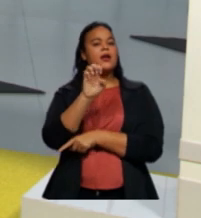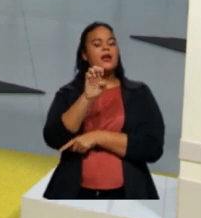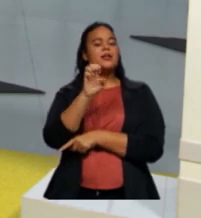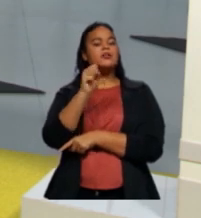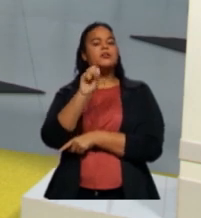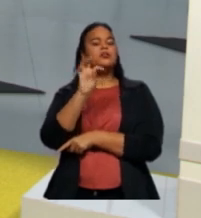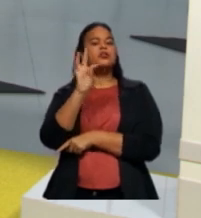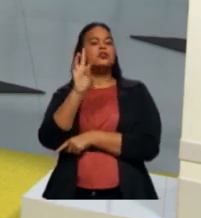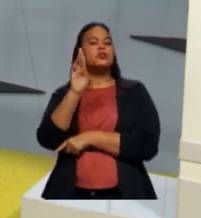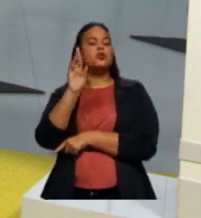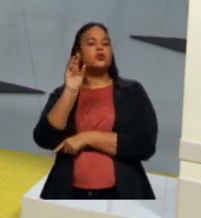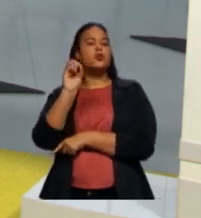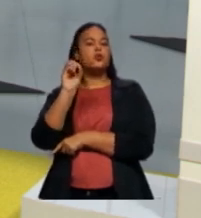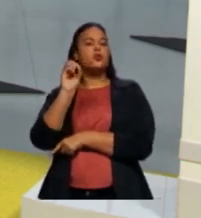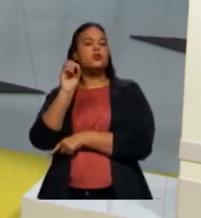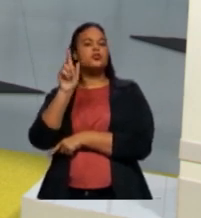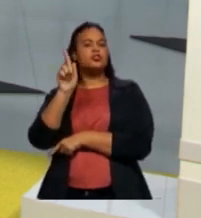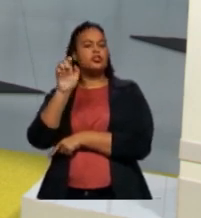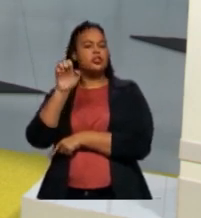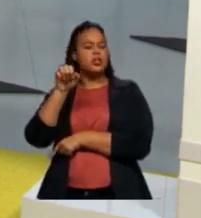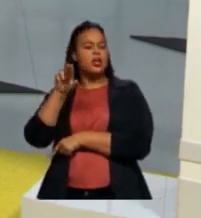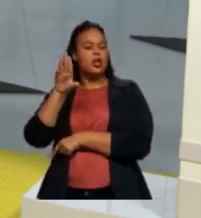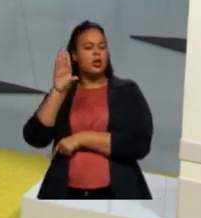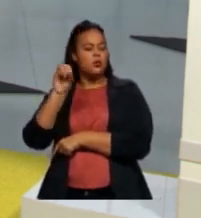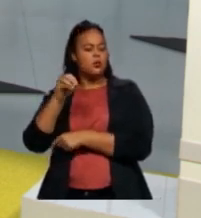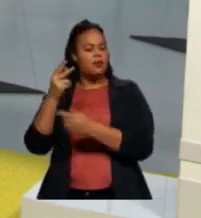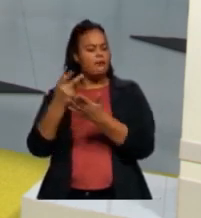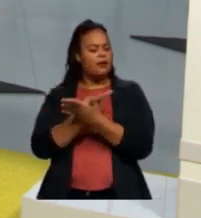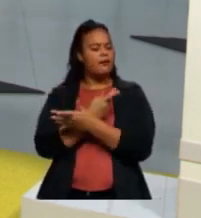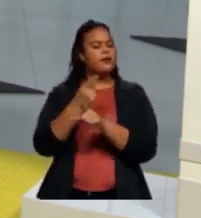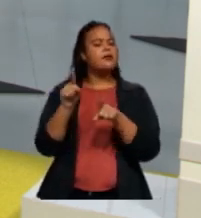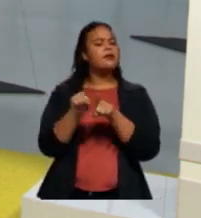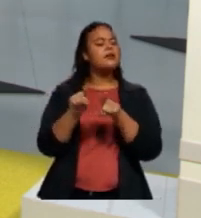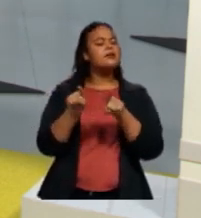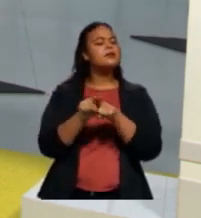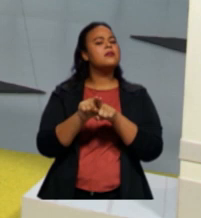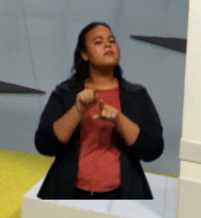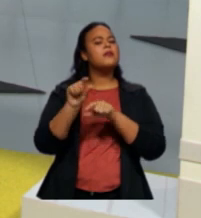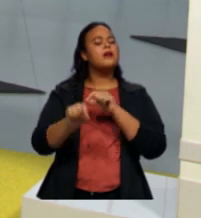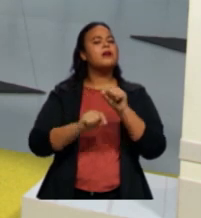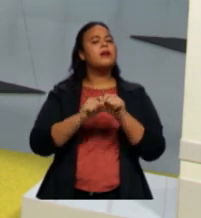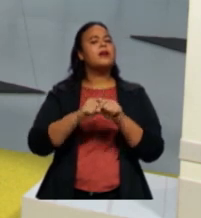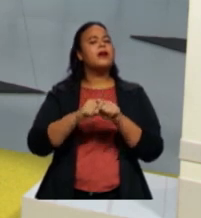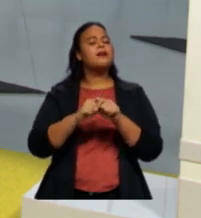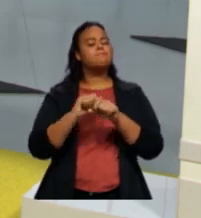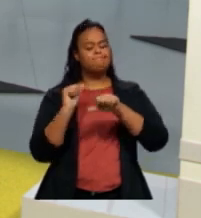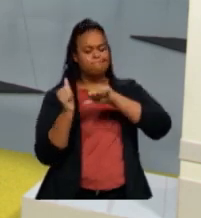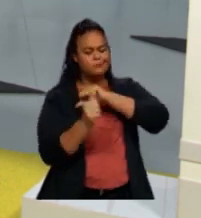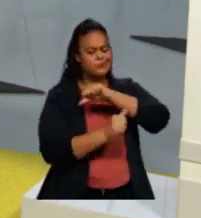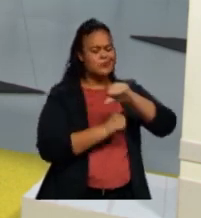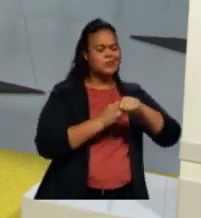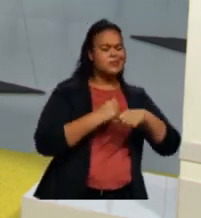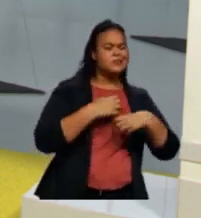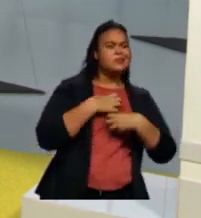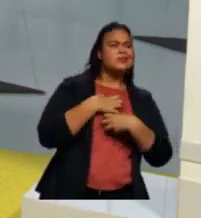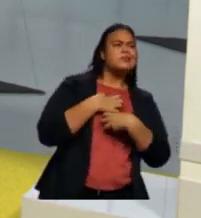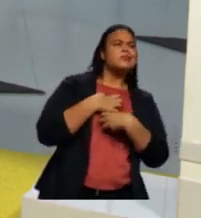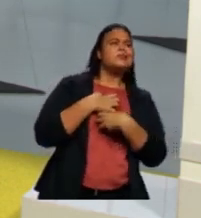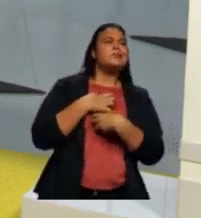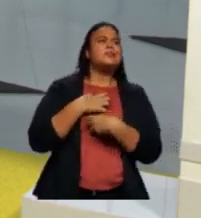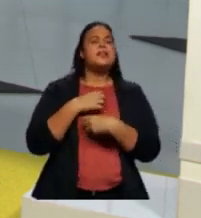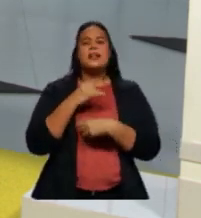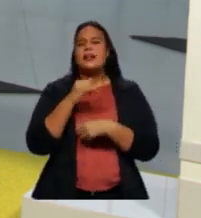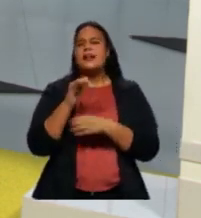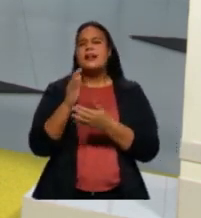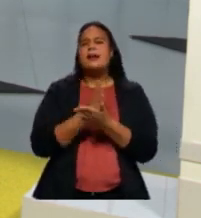mudanças de comportamento. Você sabe que tem momentos que você acorda mal-humorado. O adolescente, às vezes,